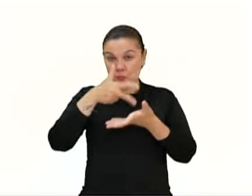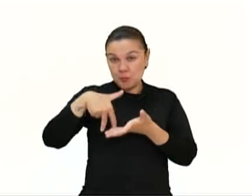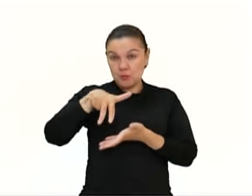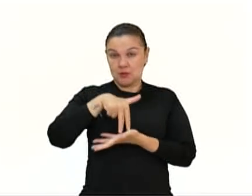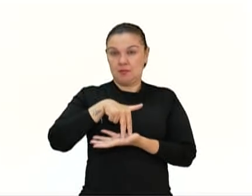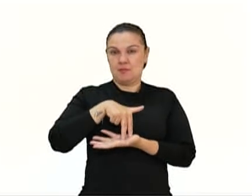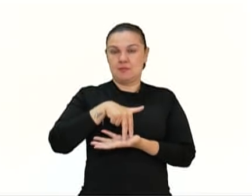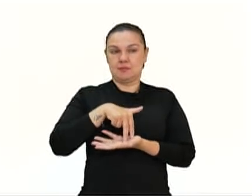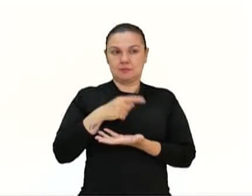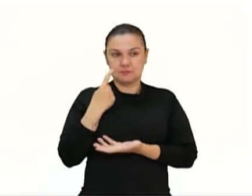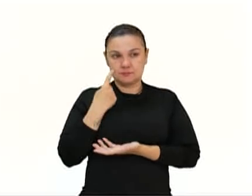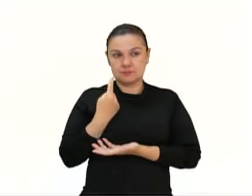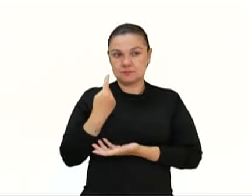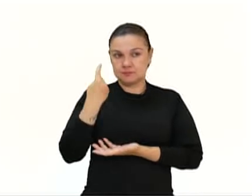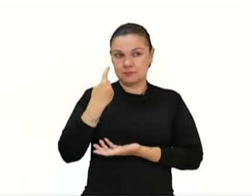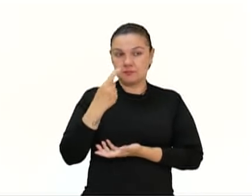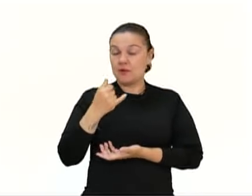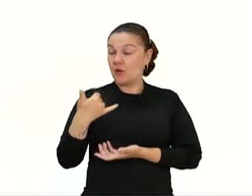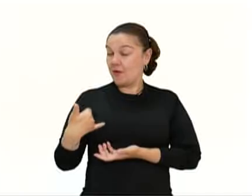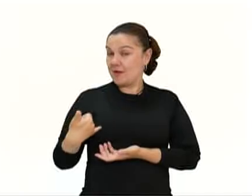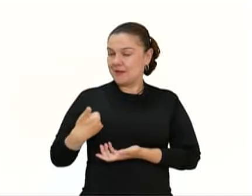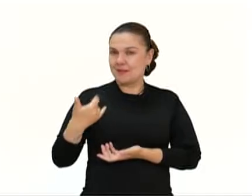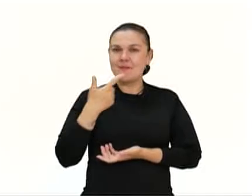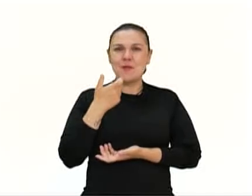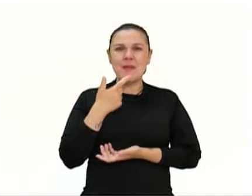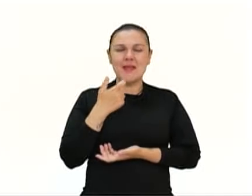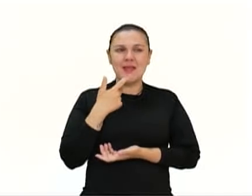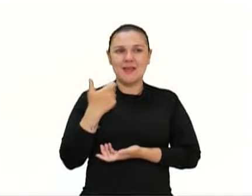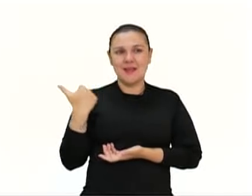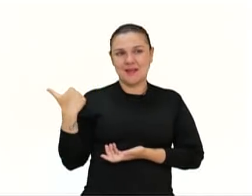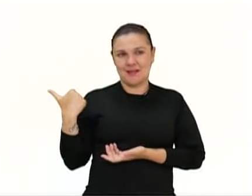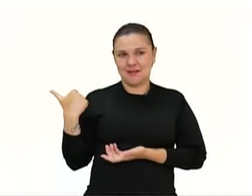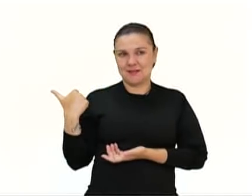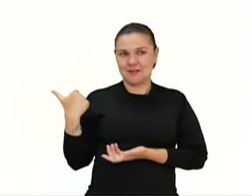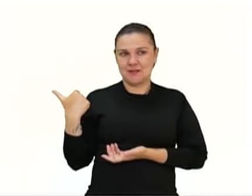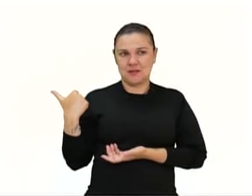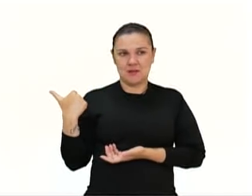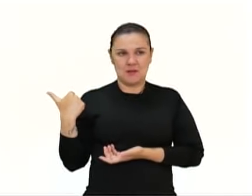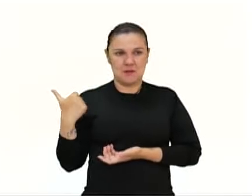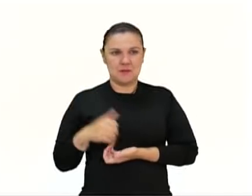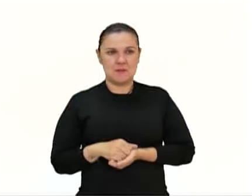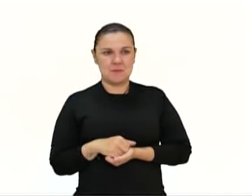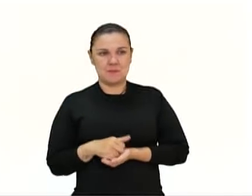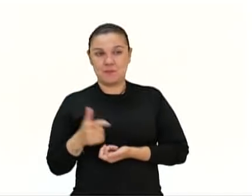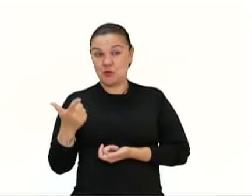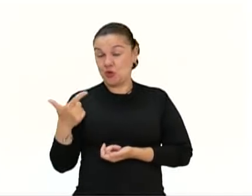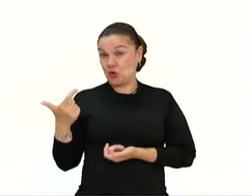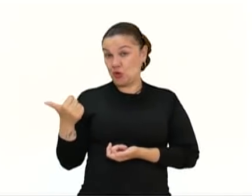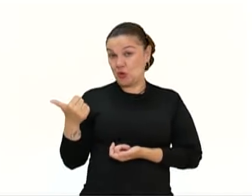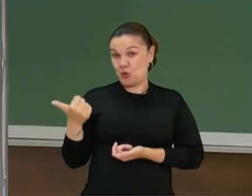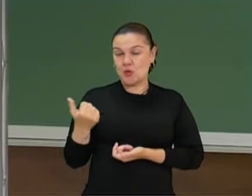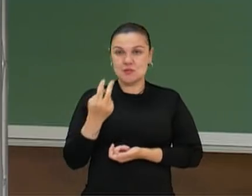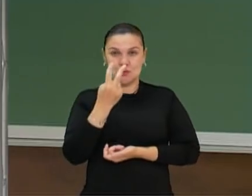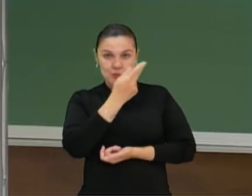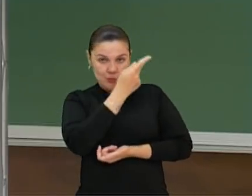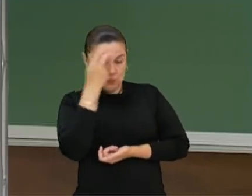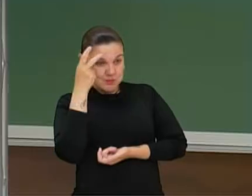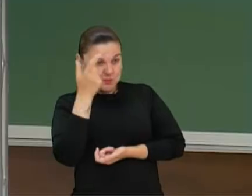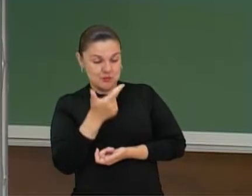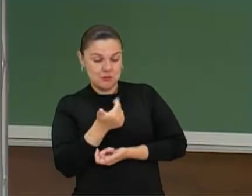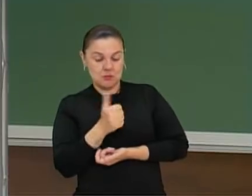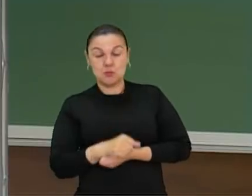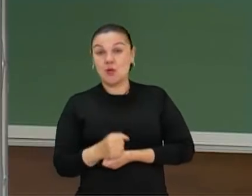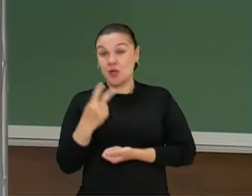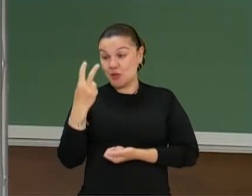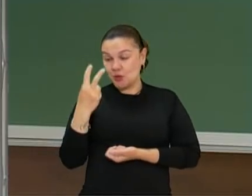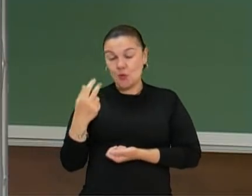dança. Então, observe aqui que eu destaquei em vermelho e em rosa aqui, ó. 12 anos eu tenho 2 alunos com 12 e